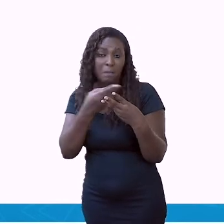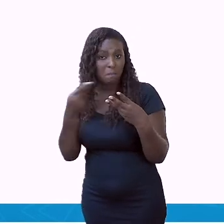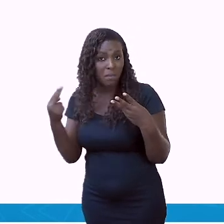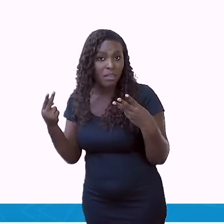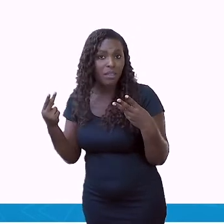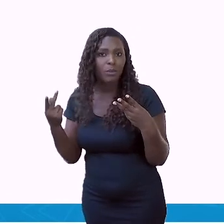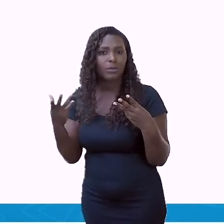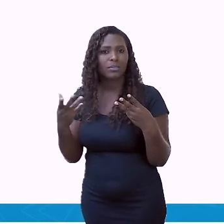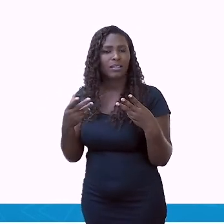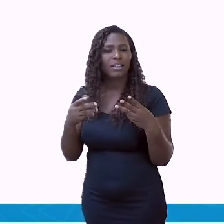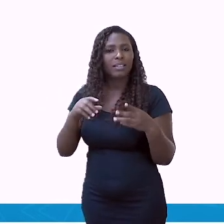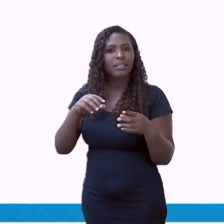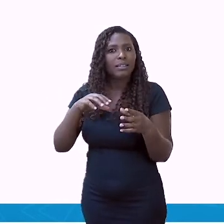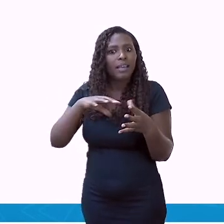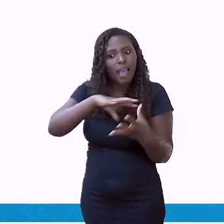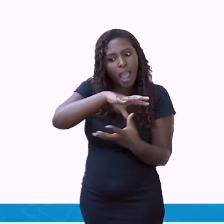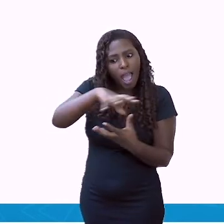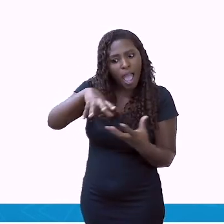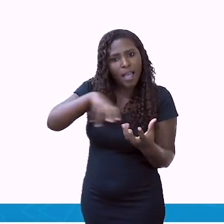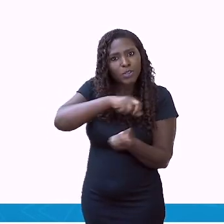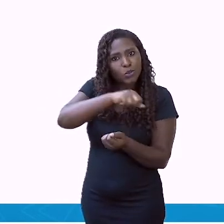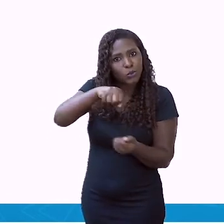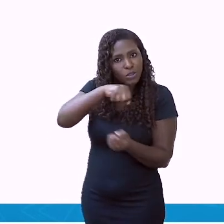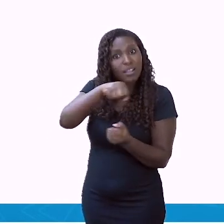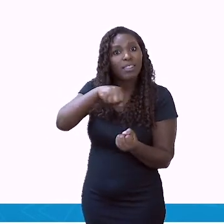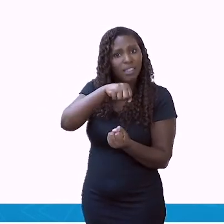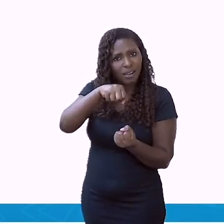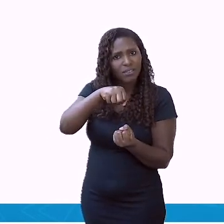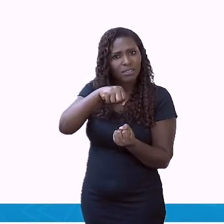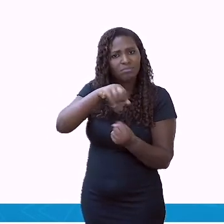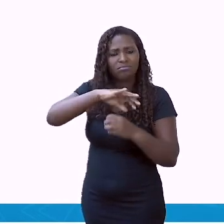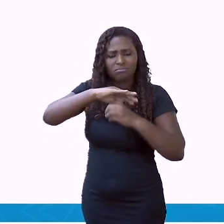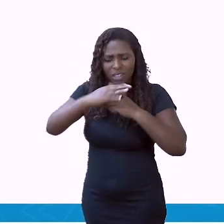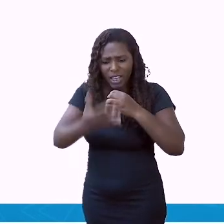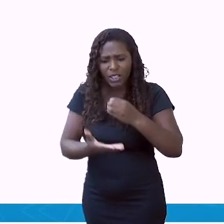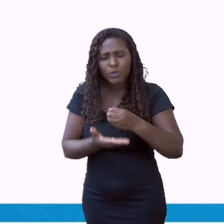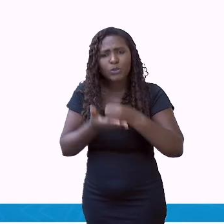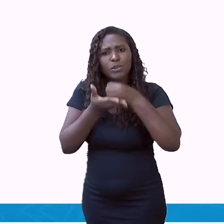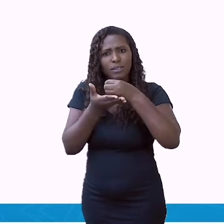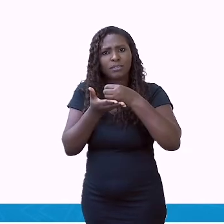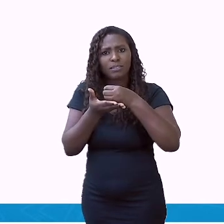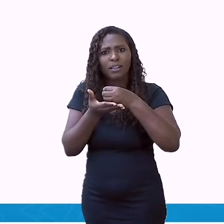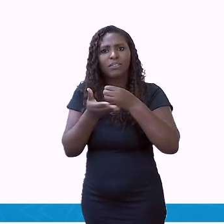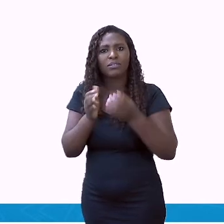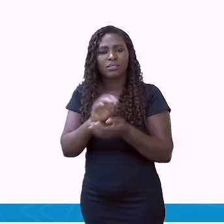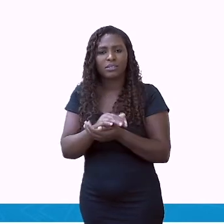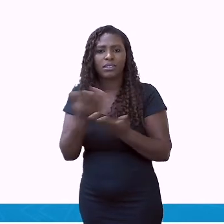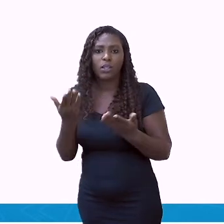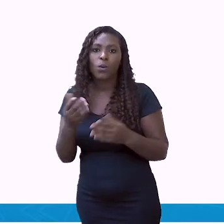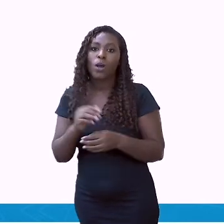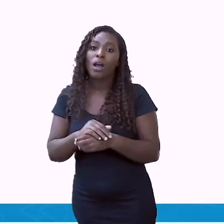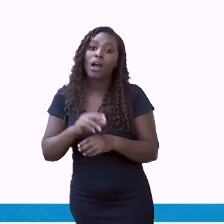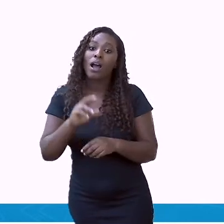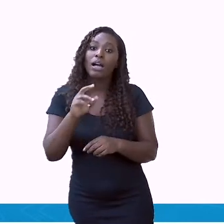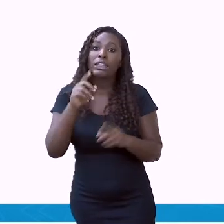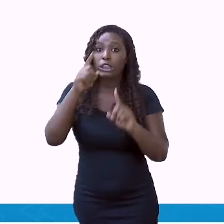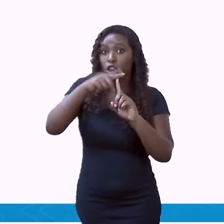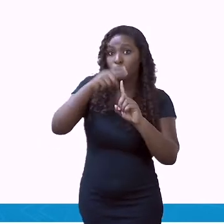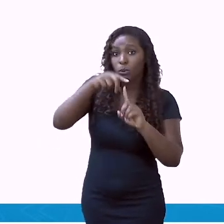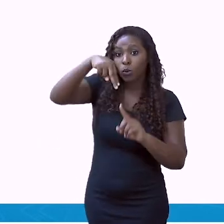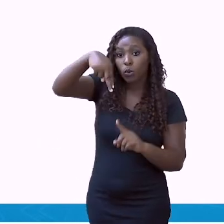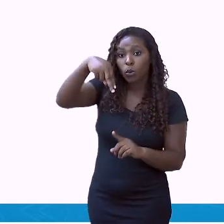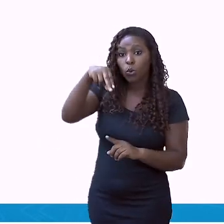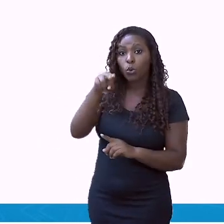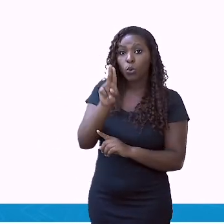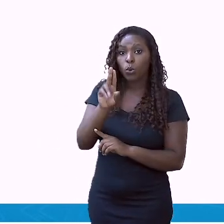De cogeração fóssil, e a nuclear, ela não é fóssil, mas ela também causa